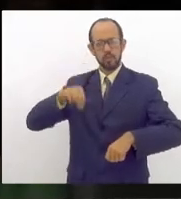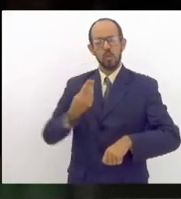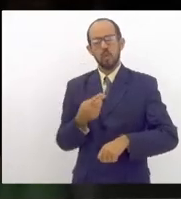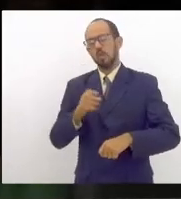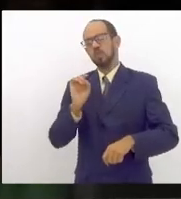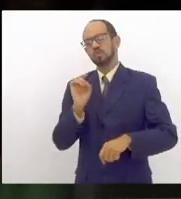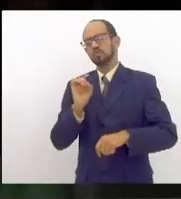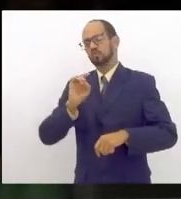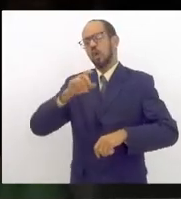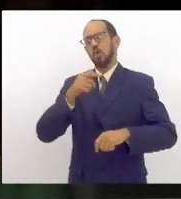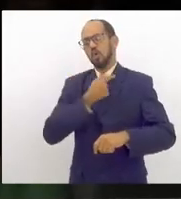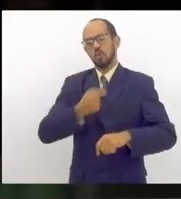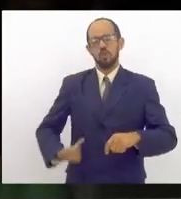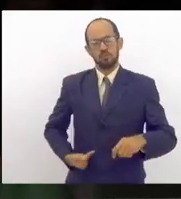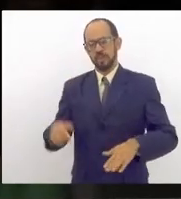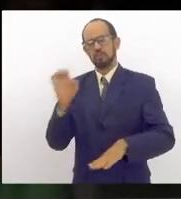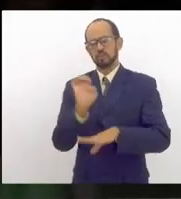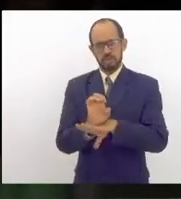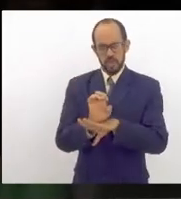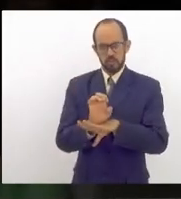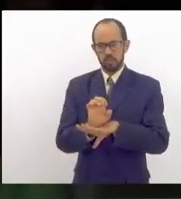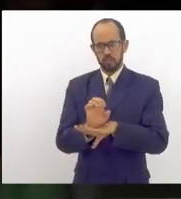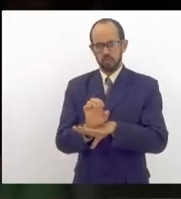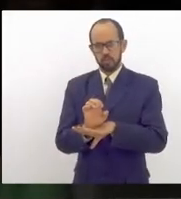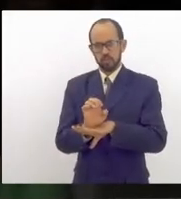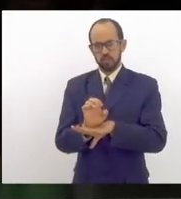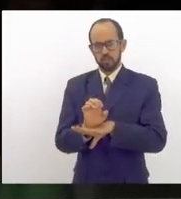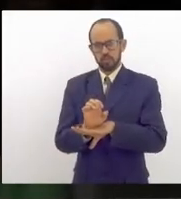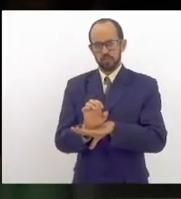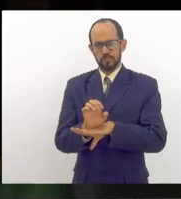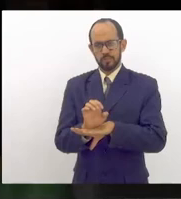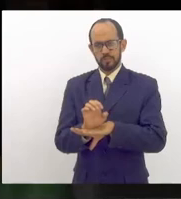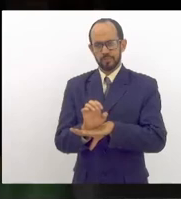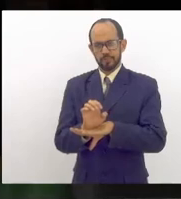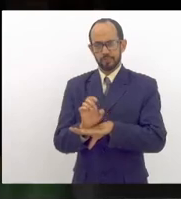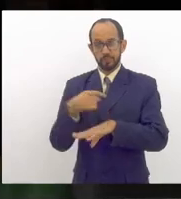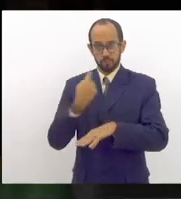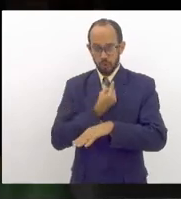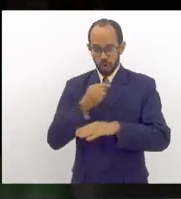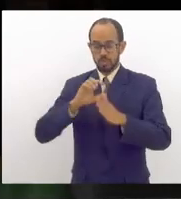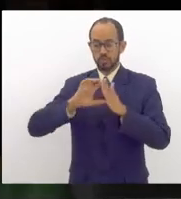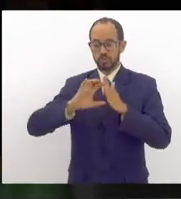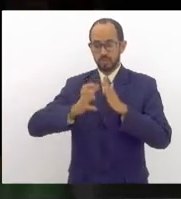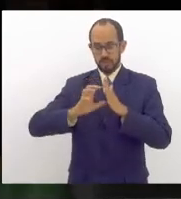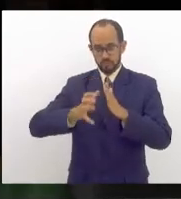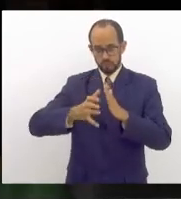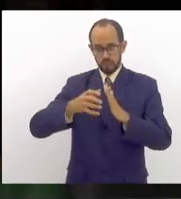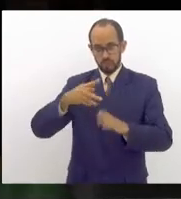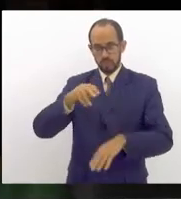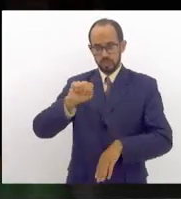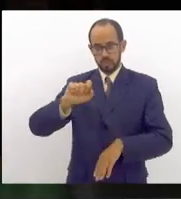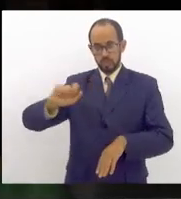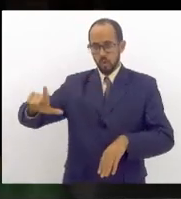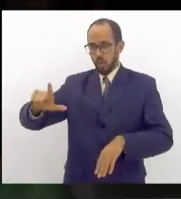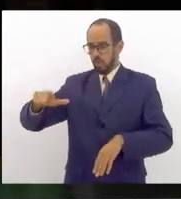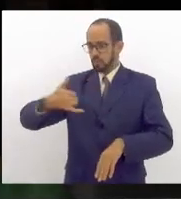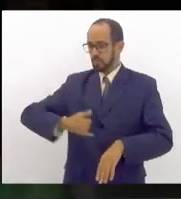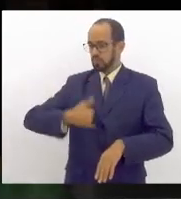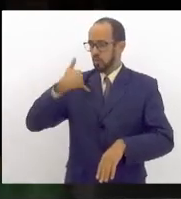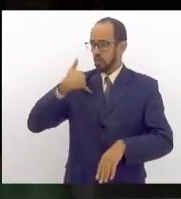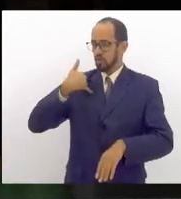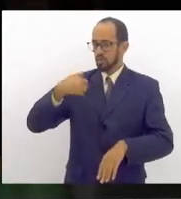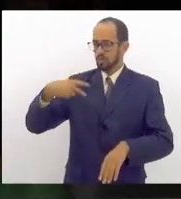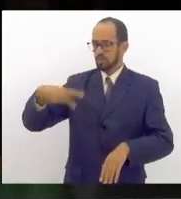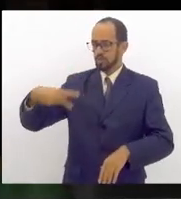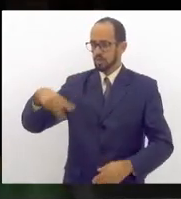só o governo estadual conseguiu trazer o conjunto de movimentos e nós do pessoal temos muito orgulho Mônica de ter